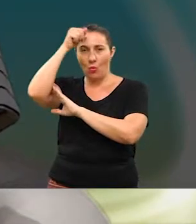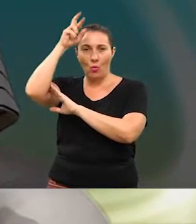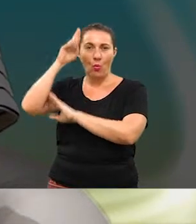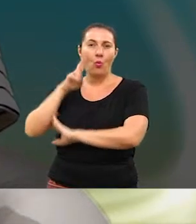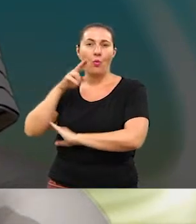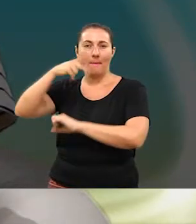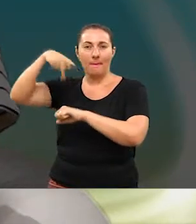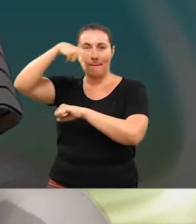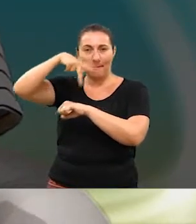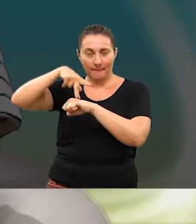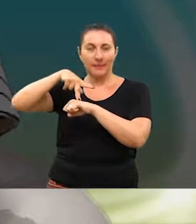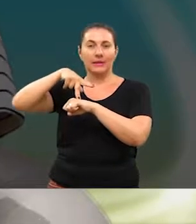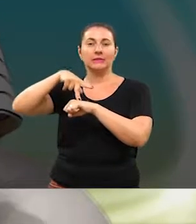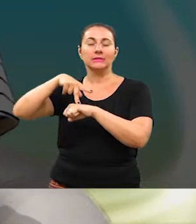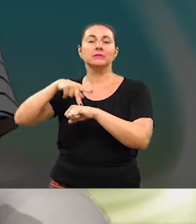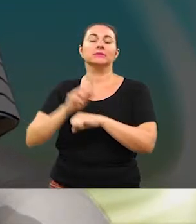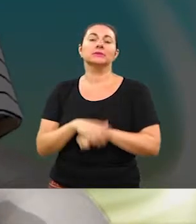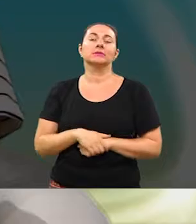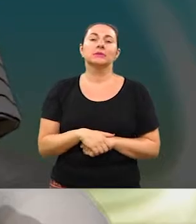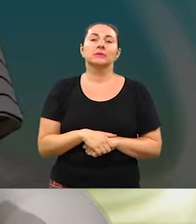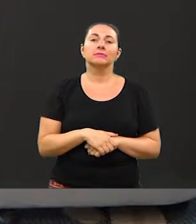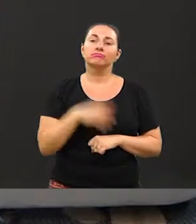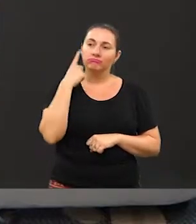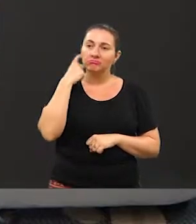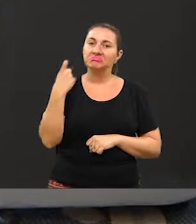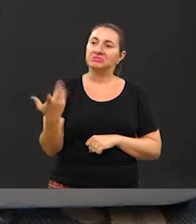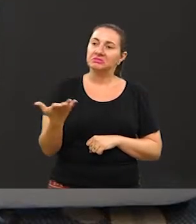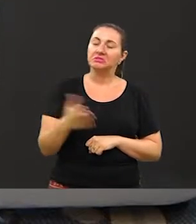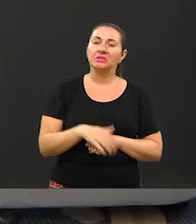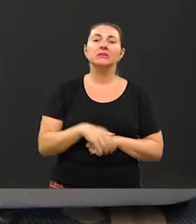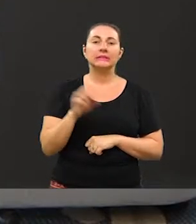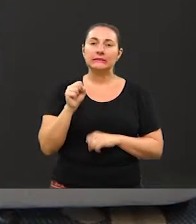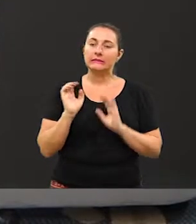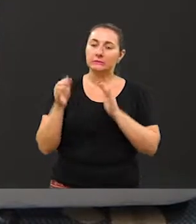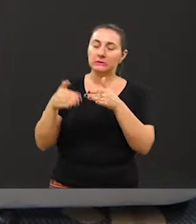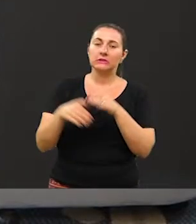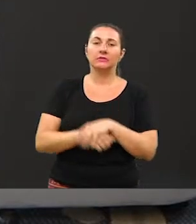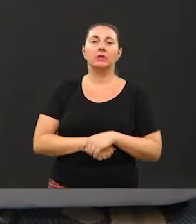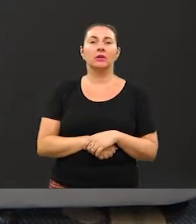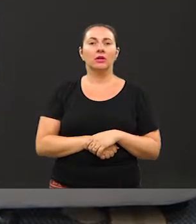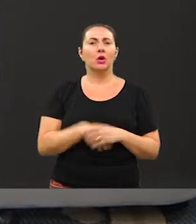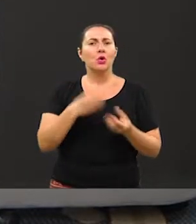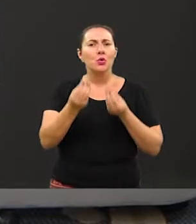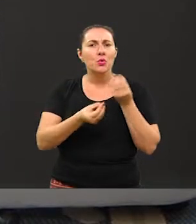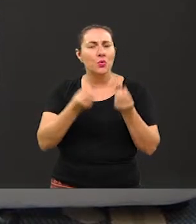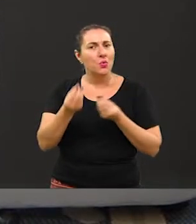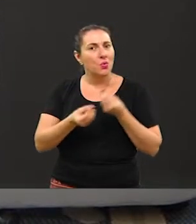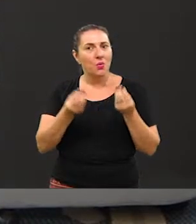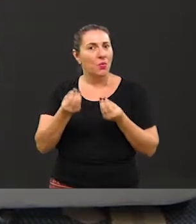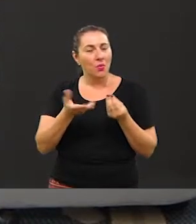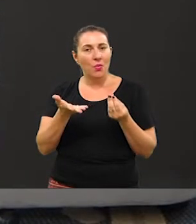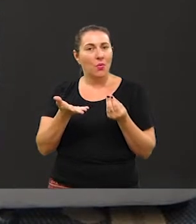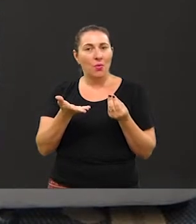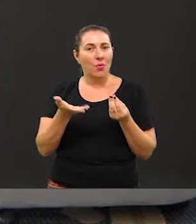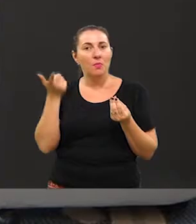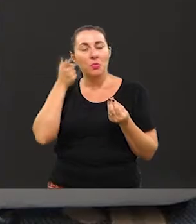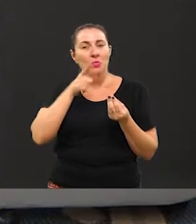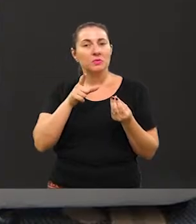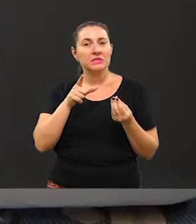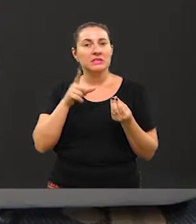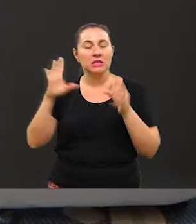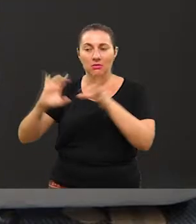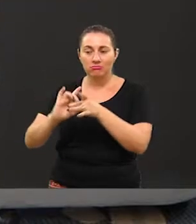-dança clássica e pré-dança contemporânea, se eu não me engano. Interessante. Bem específico dessa área. Como é que, sei lá,